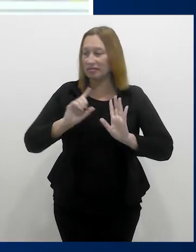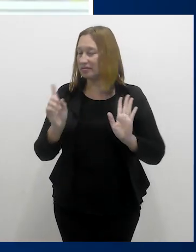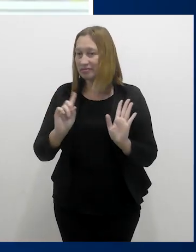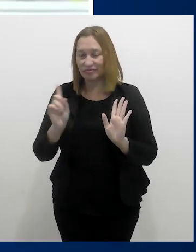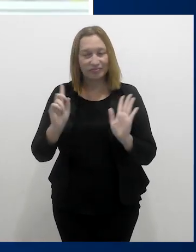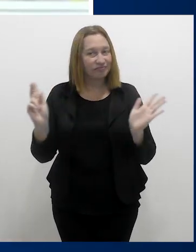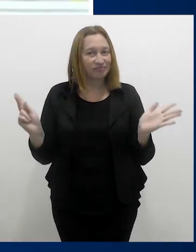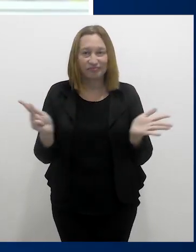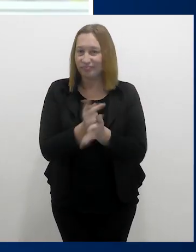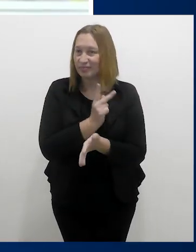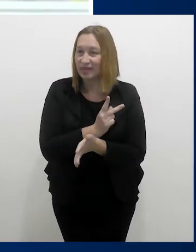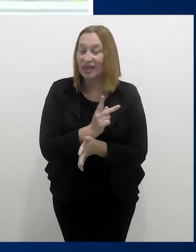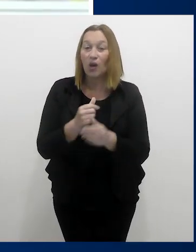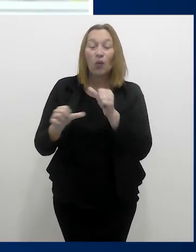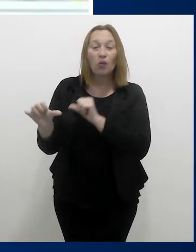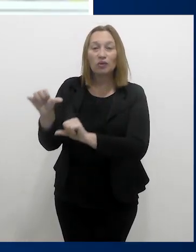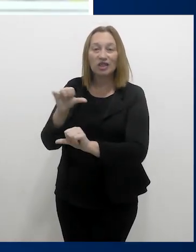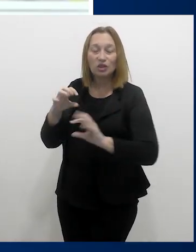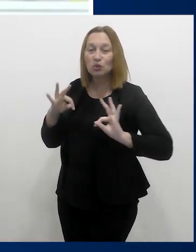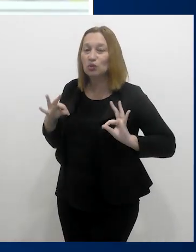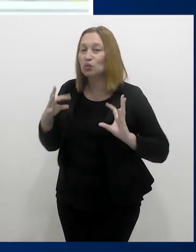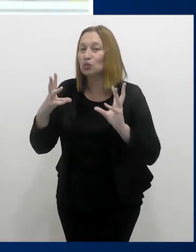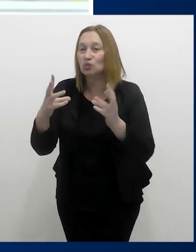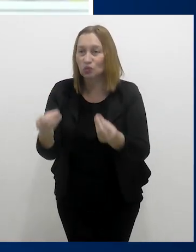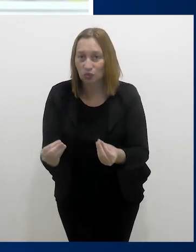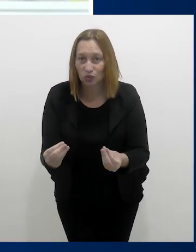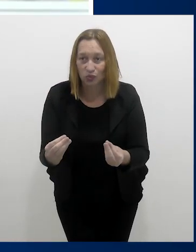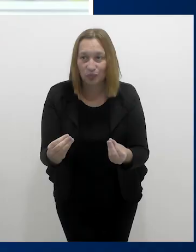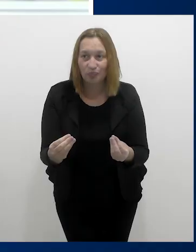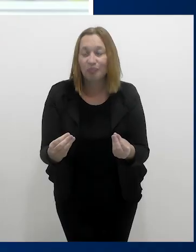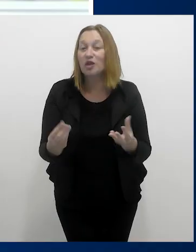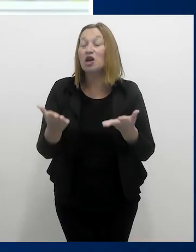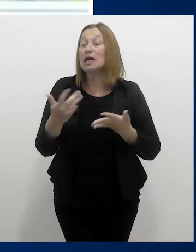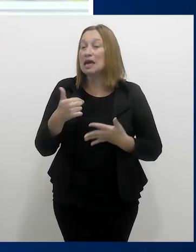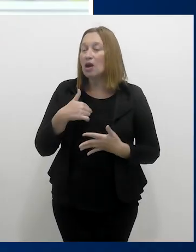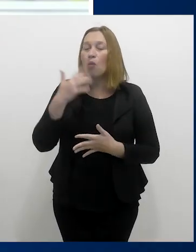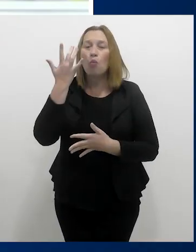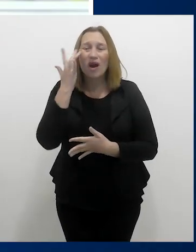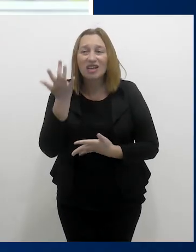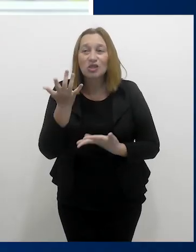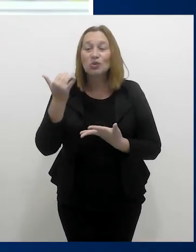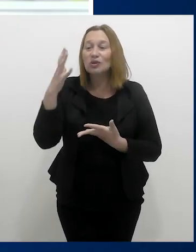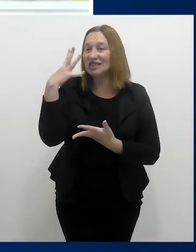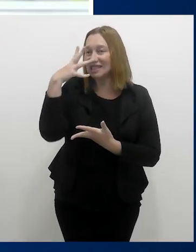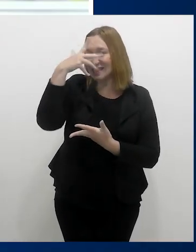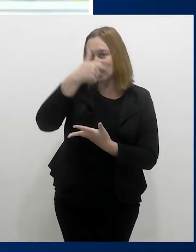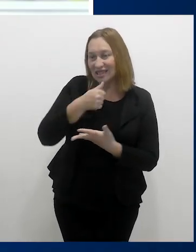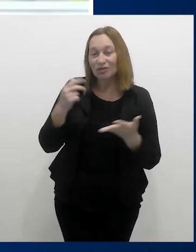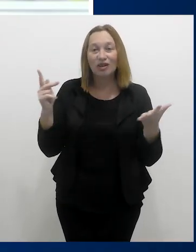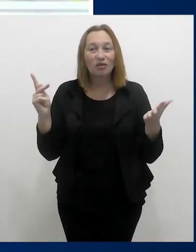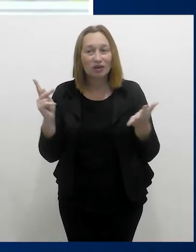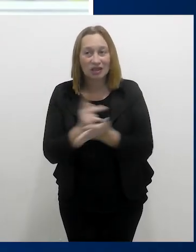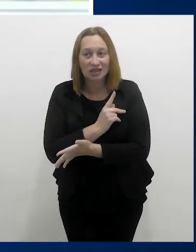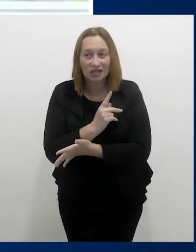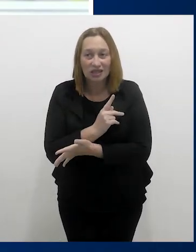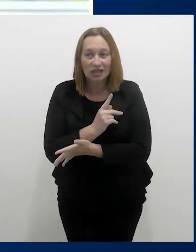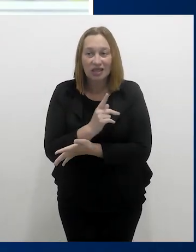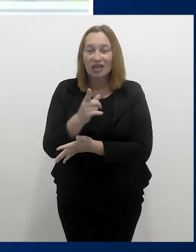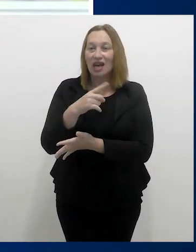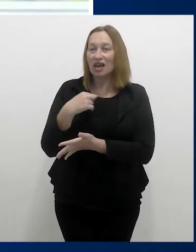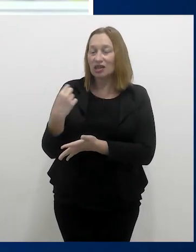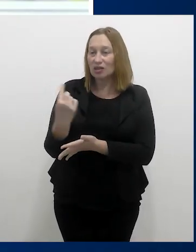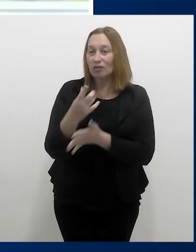não foi isso que aconteceu, ao contrário. E uma coisa que eu acho muito bonita que aconteceu foi que